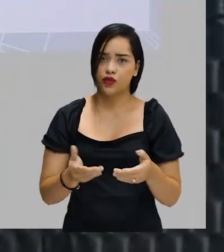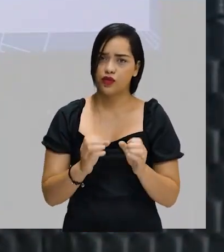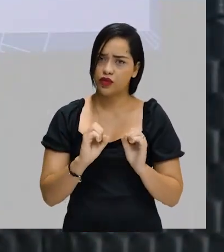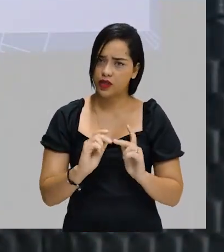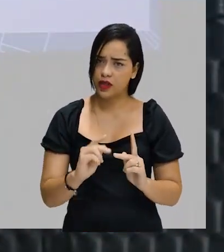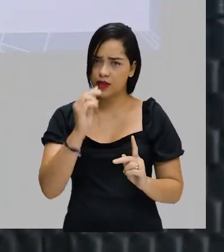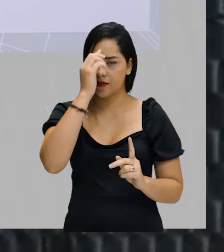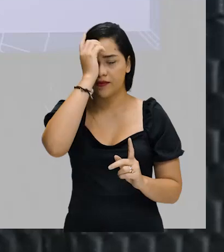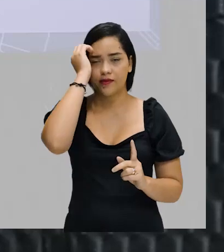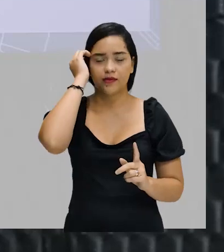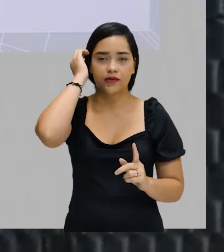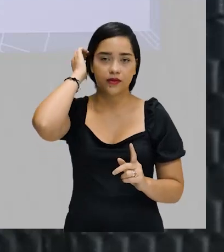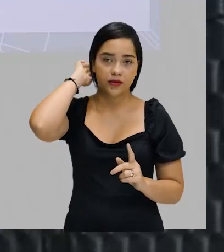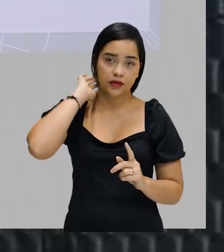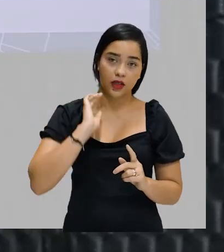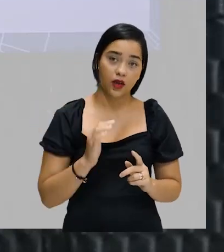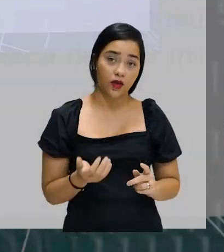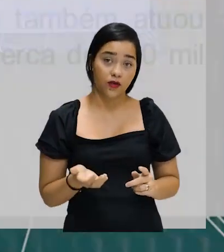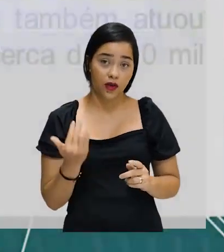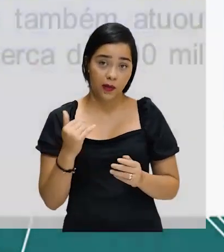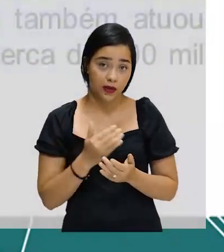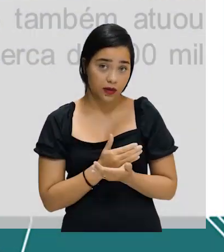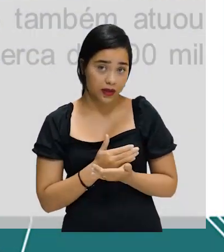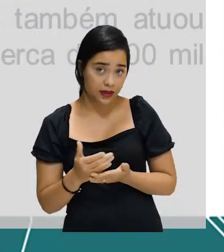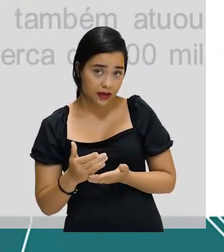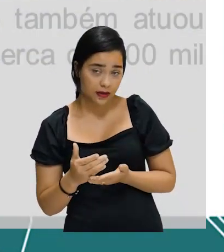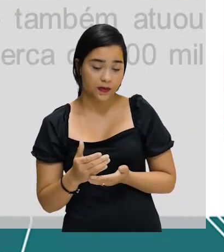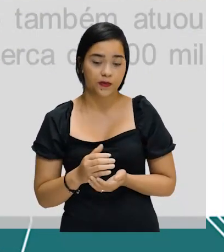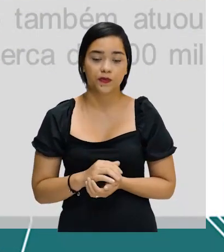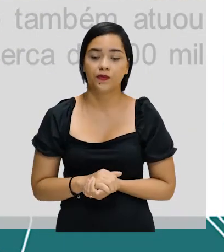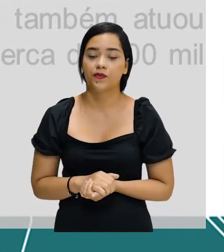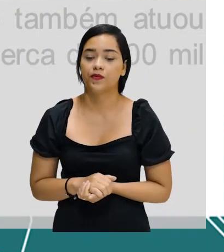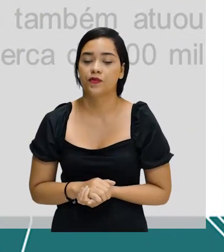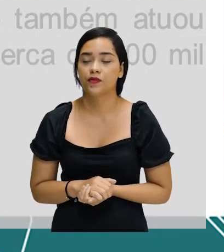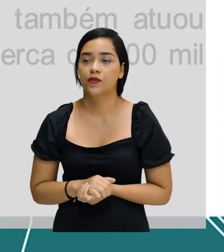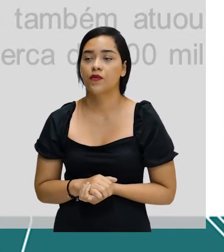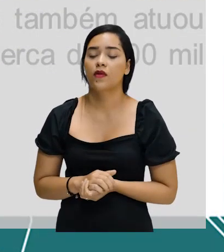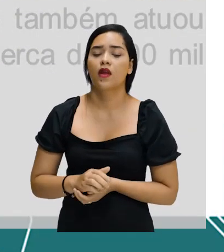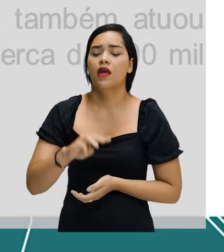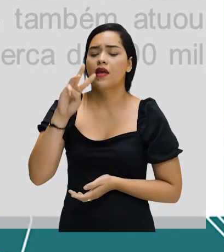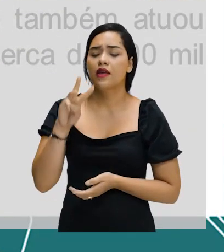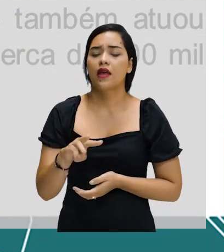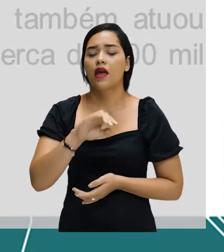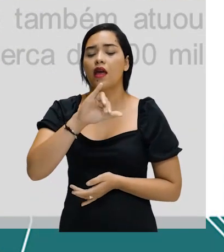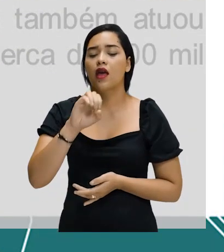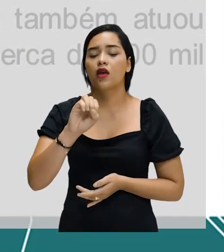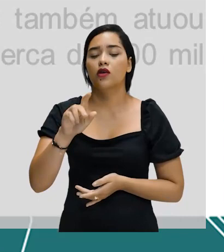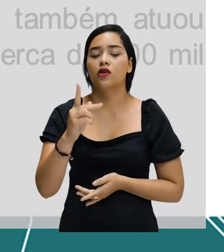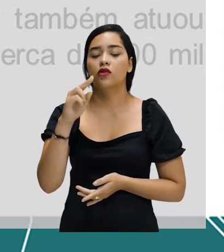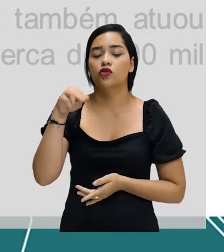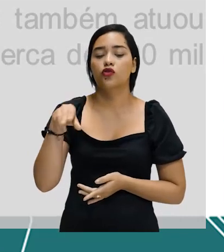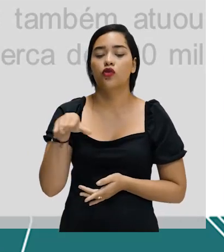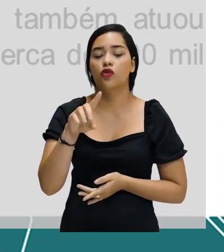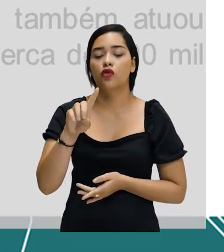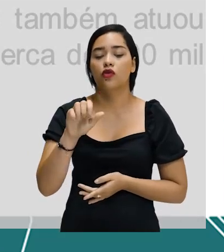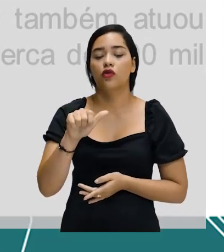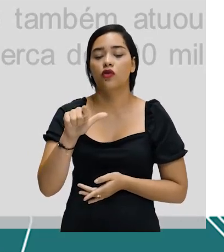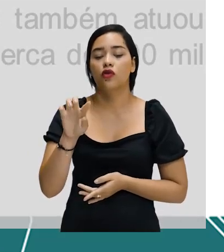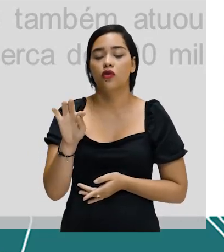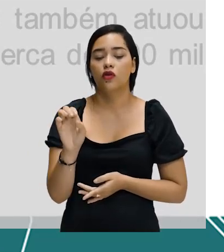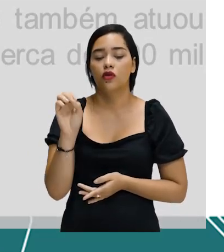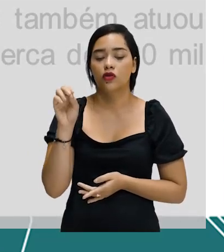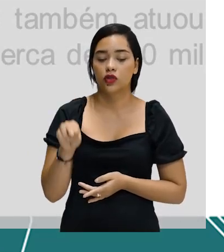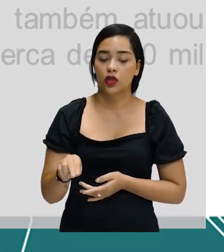bola, turminha? Então, vamos iniciar. Primeiramente, quem foi o John Dalton? Então, John